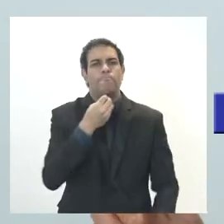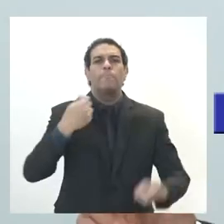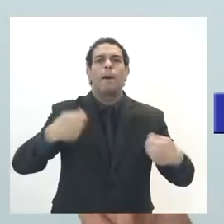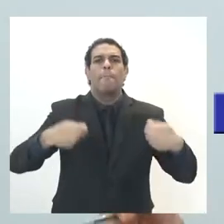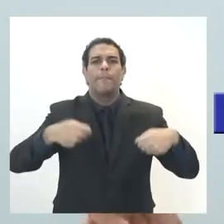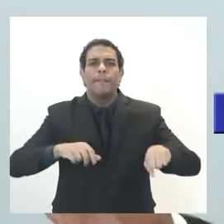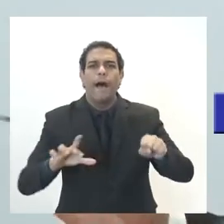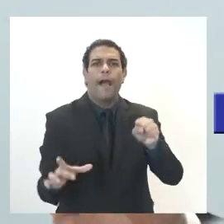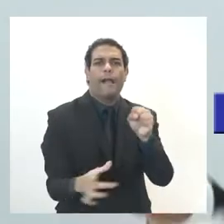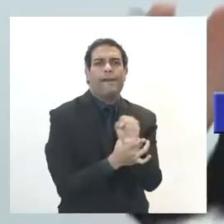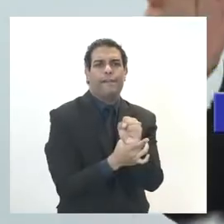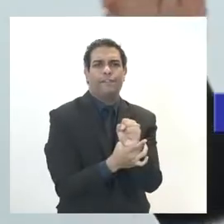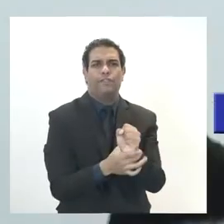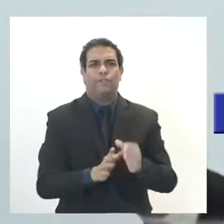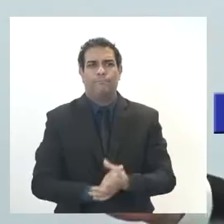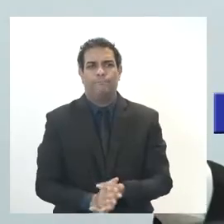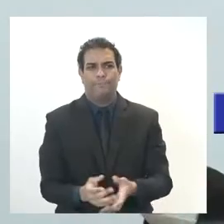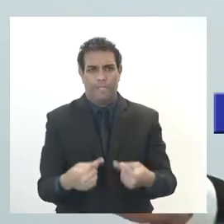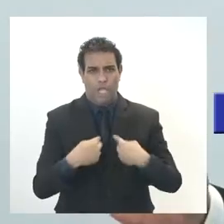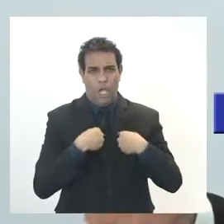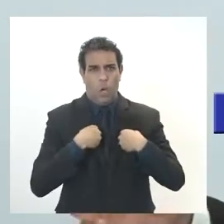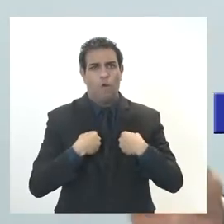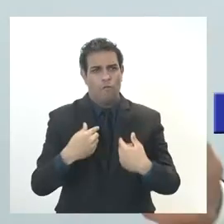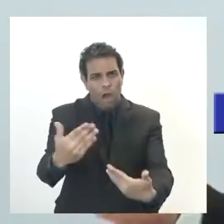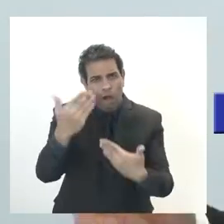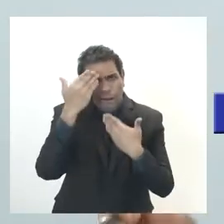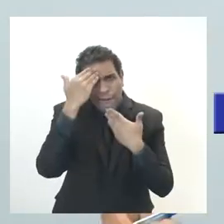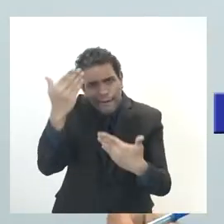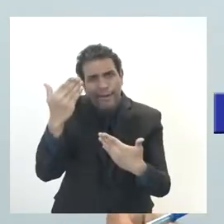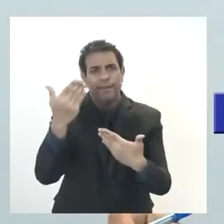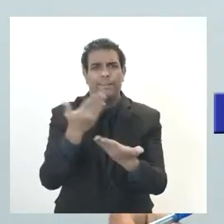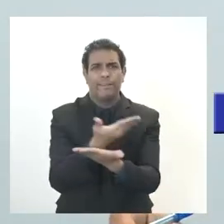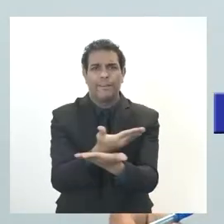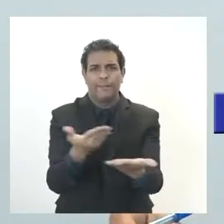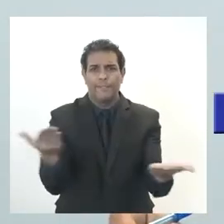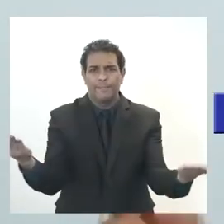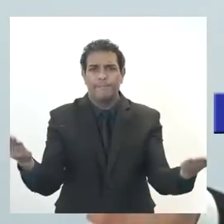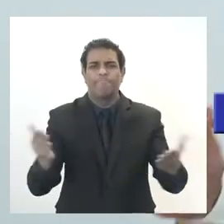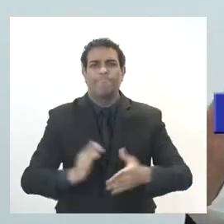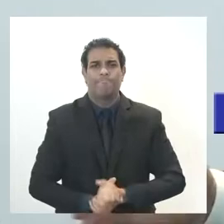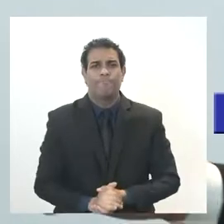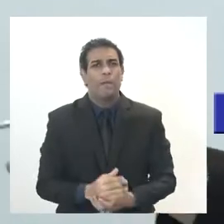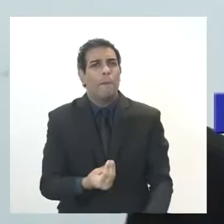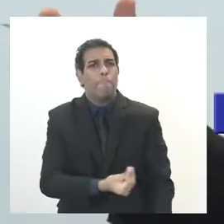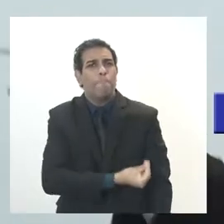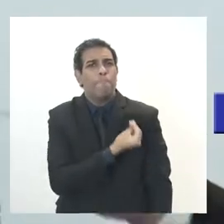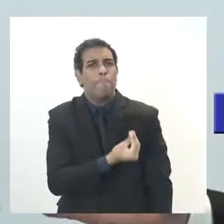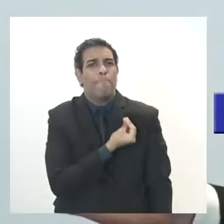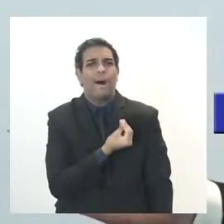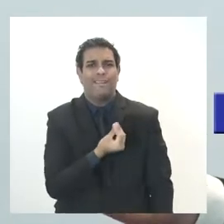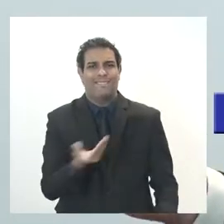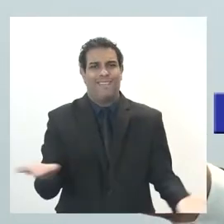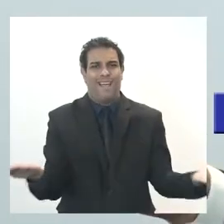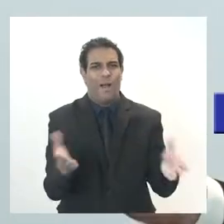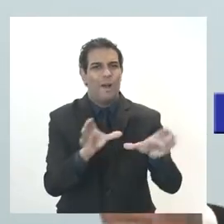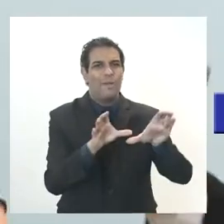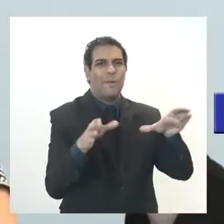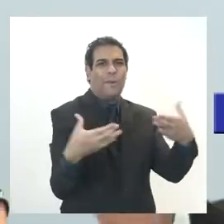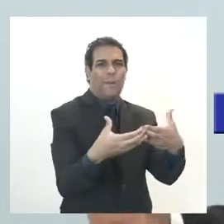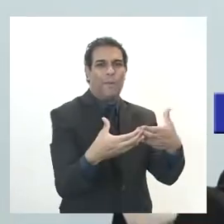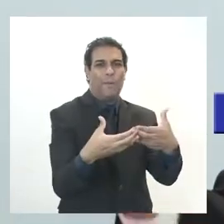então eu eu vou agradecer a participação dessa mesa